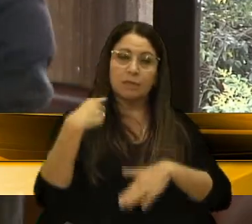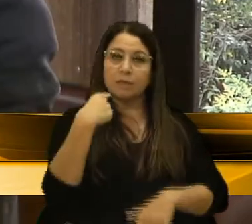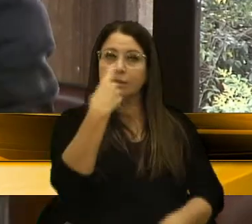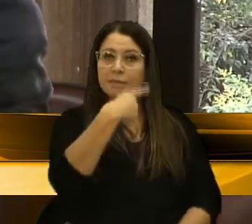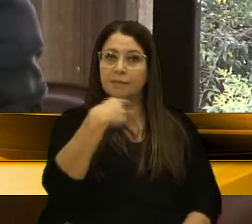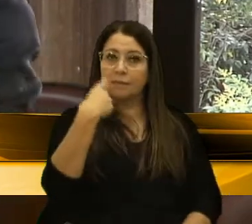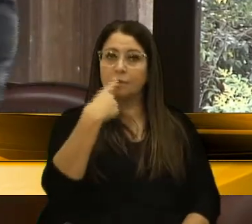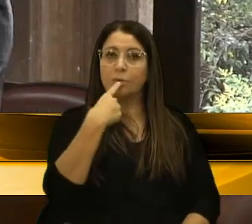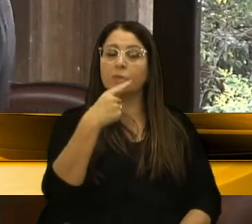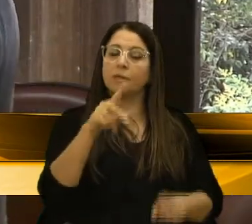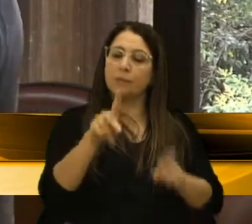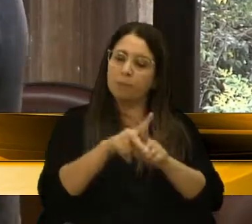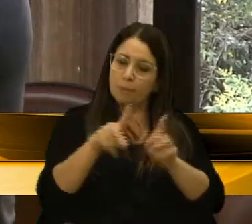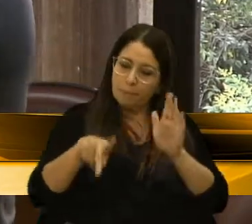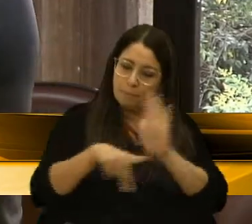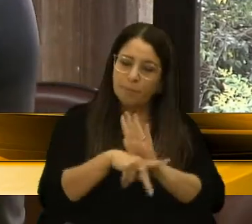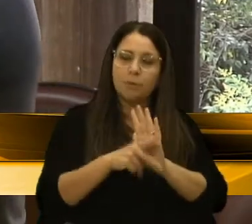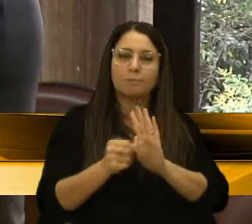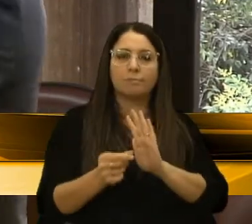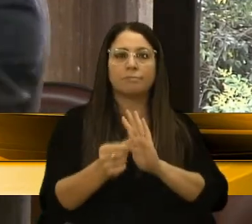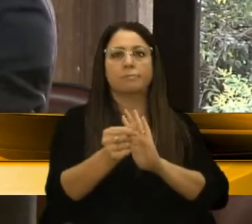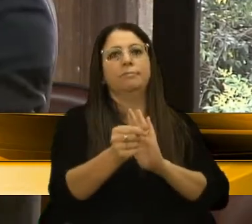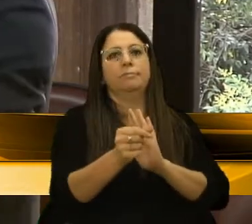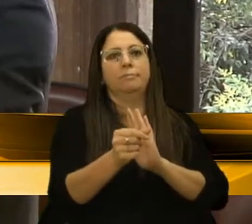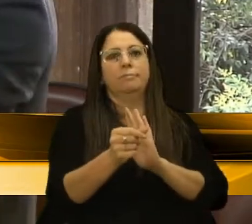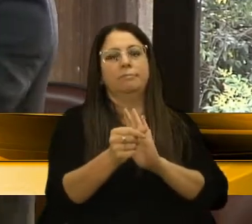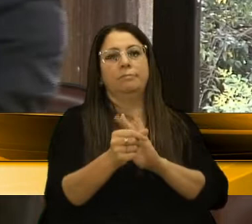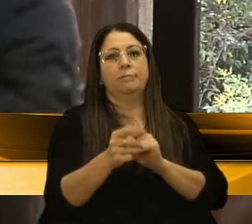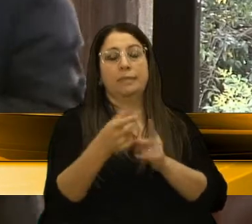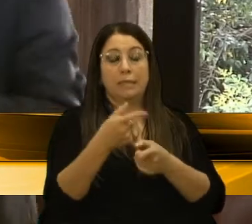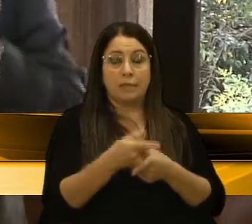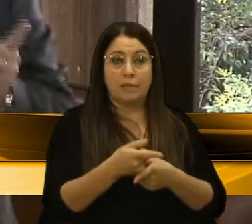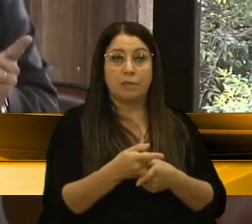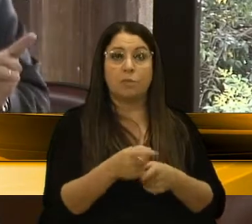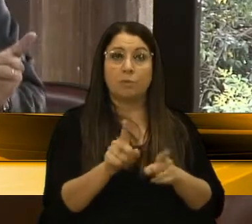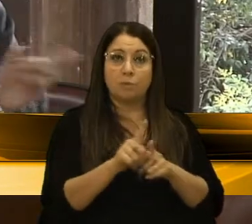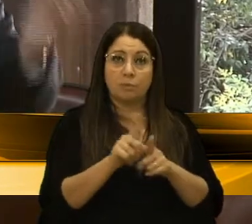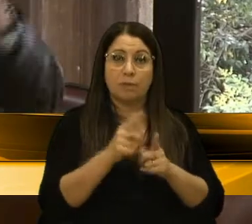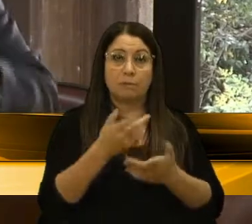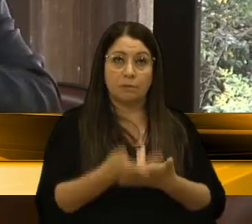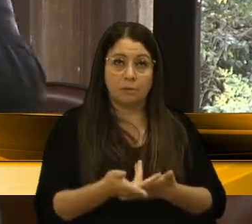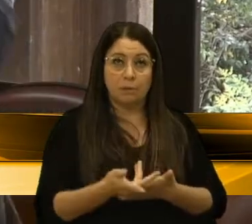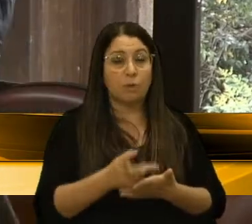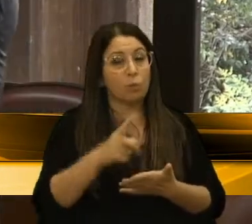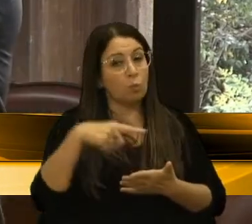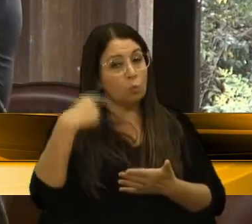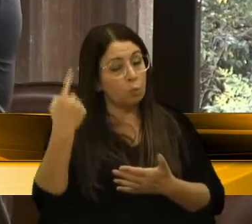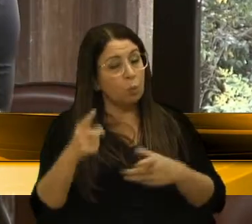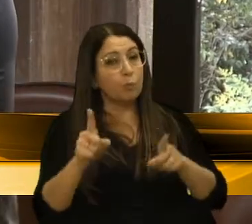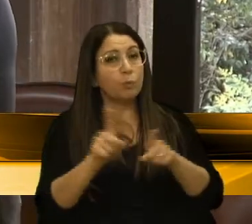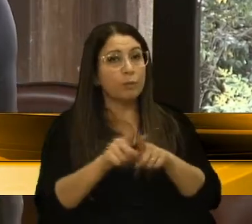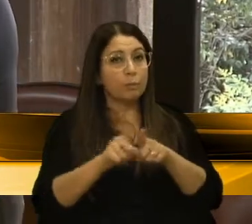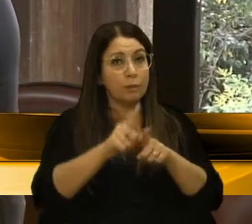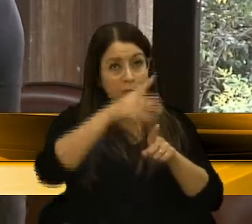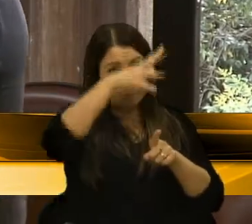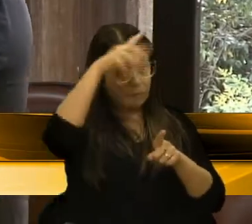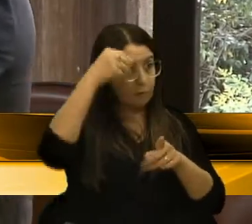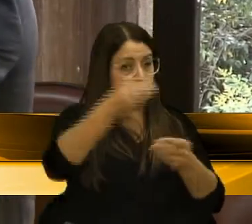cultural de natureza imaterial, e hoje está escrito no livro tombo. Assim como temos outro que partiu do